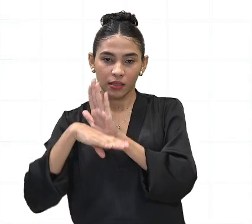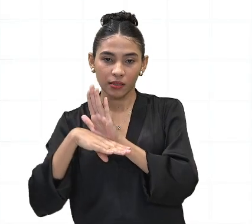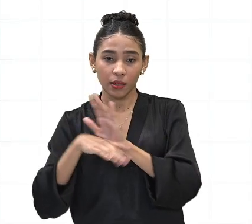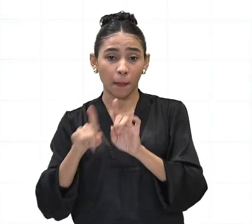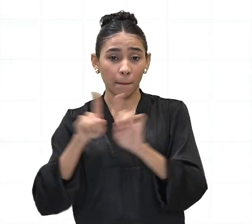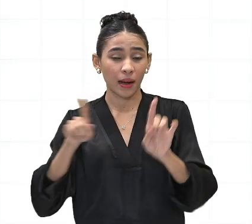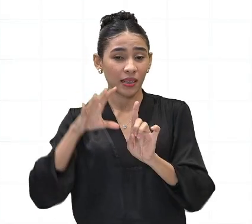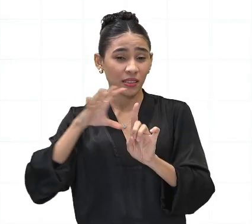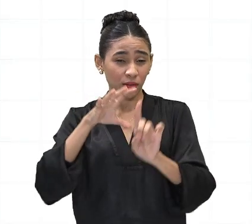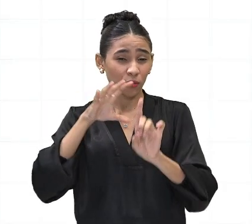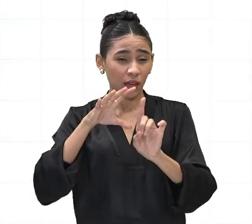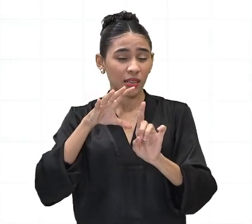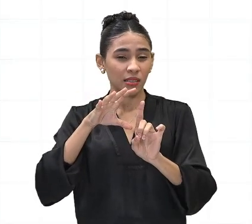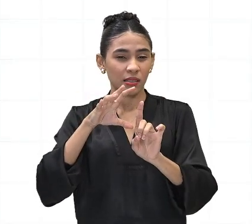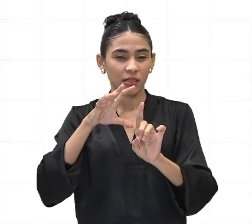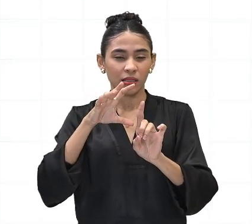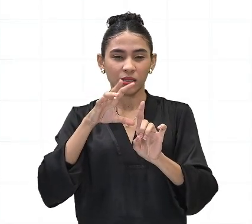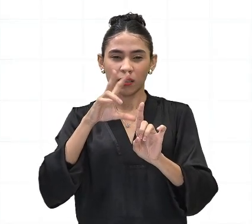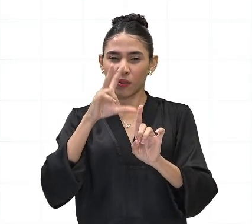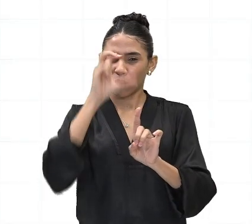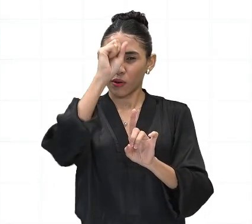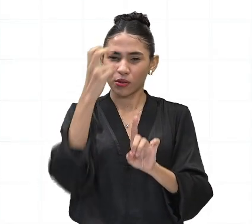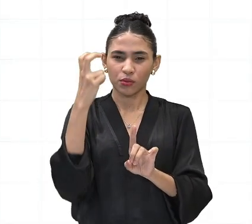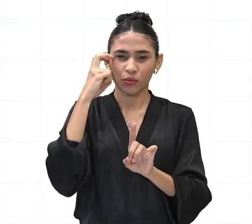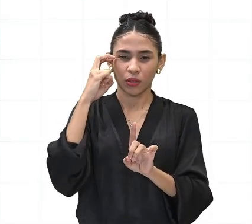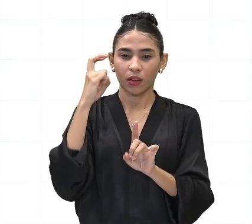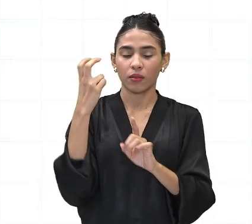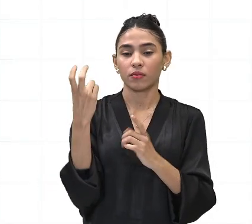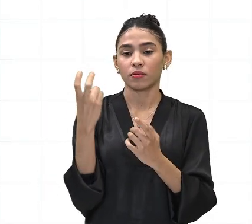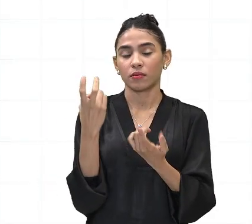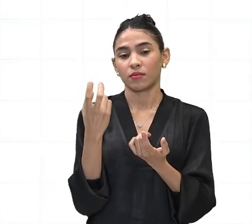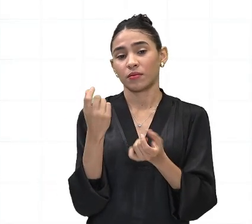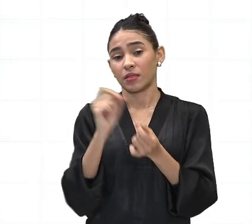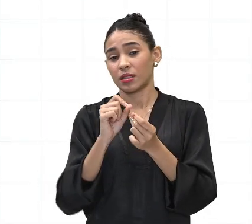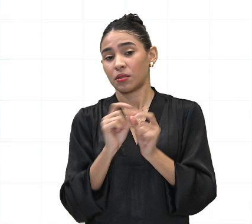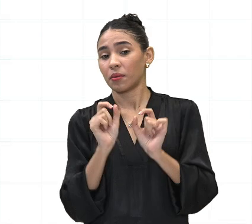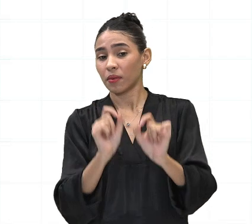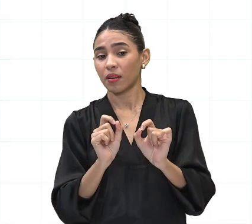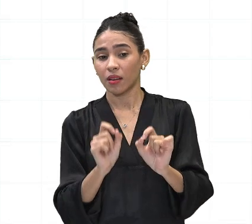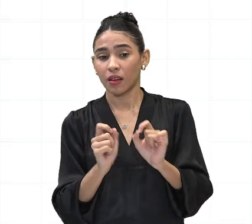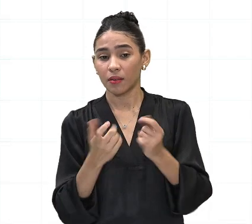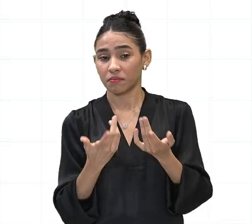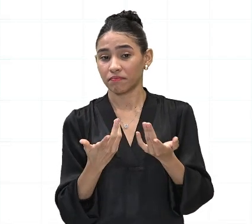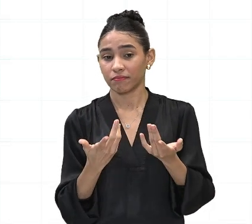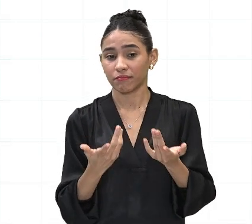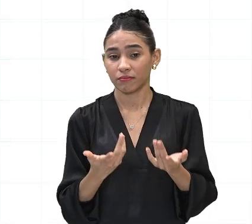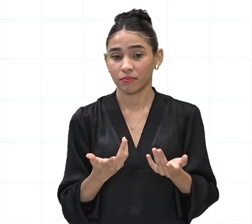influência cultural, às vezes, é tão grande que acaba fazendo com que